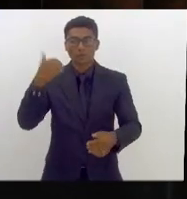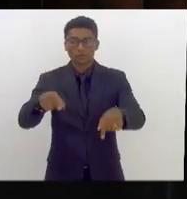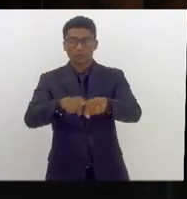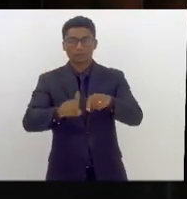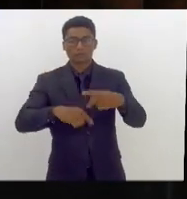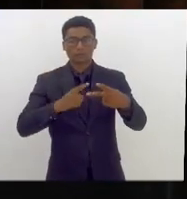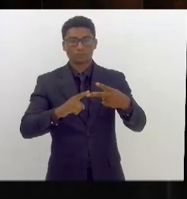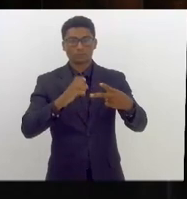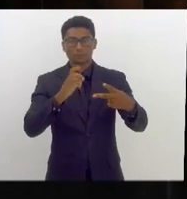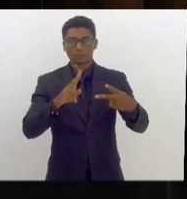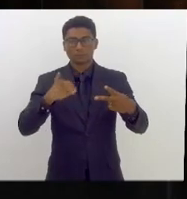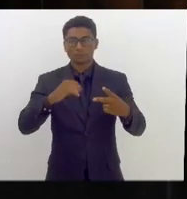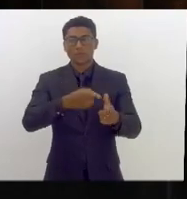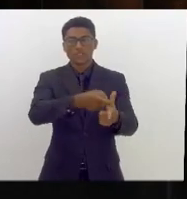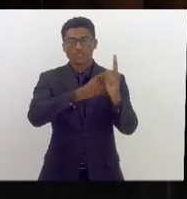pública.